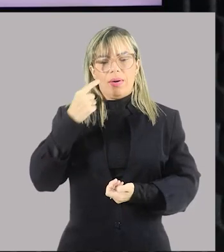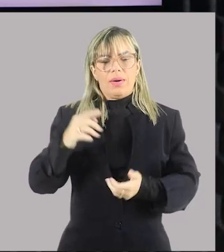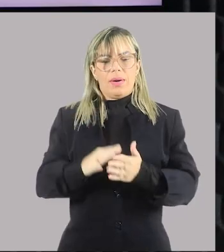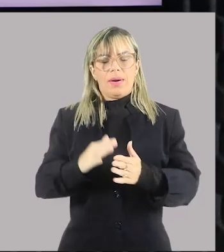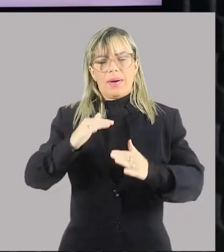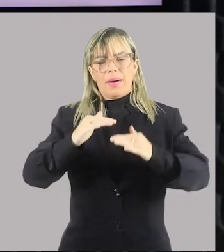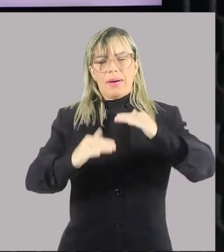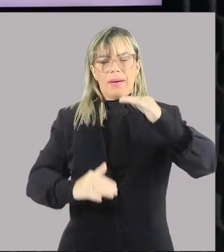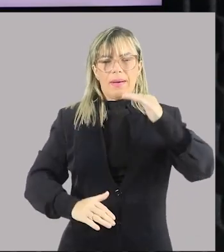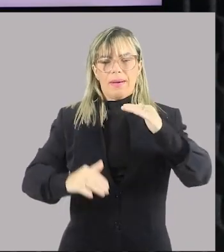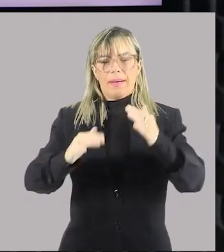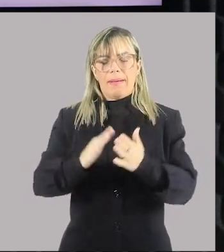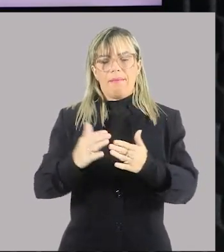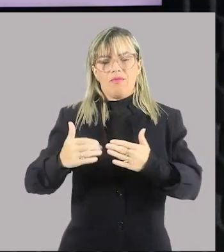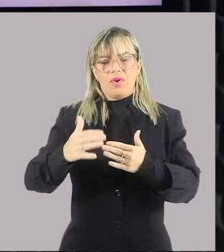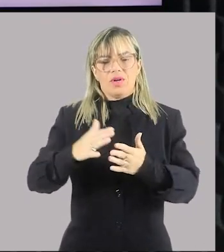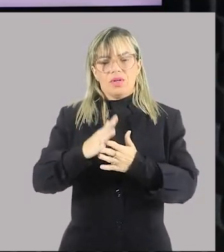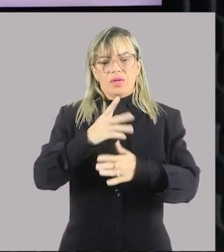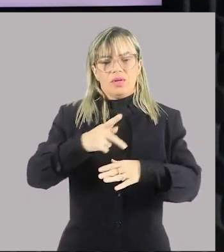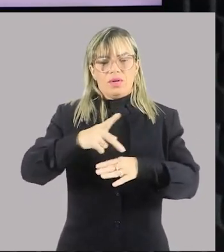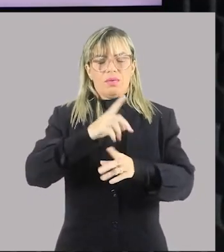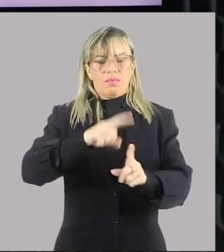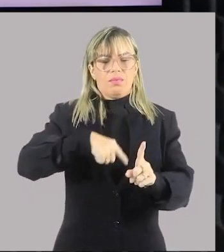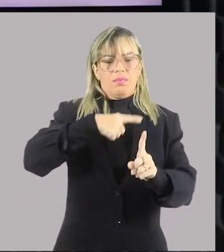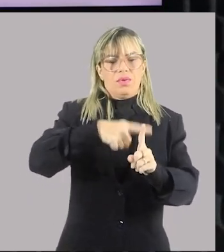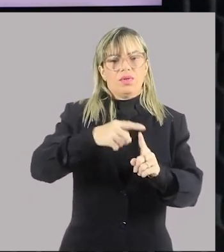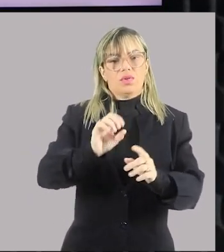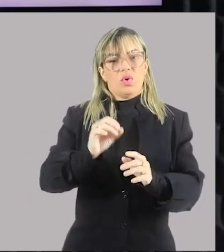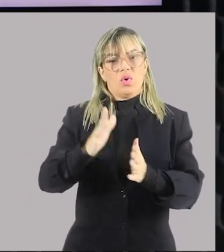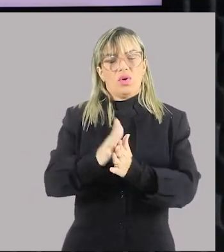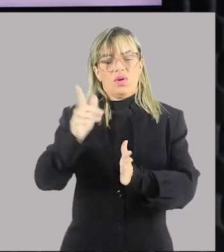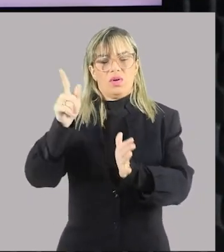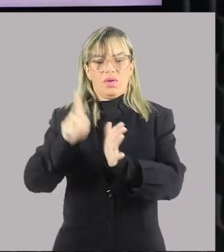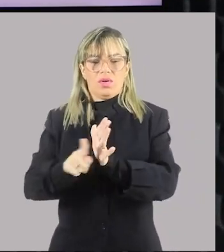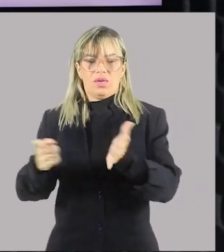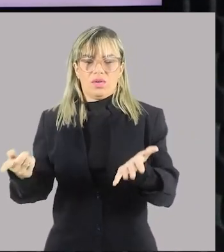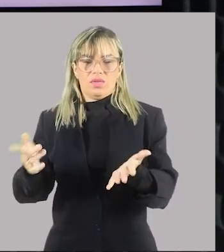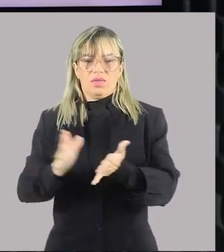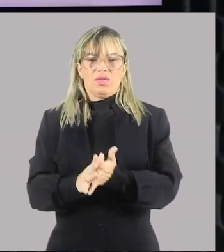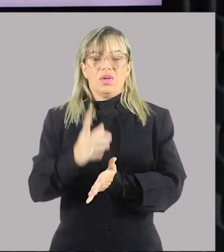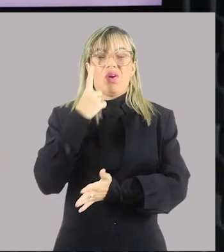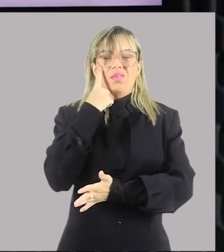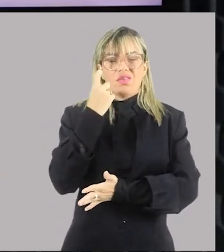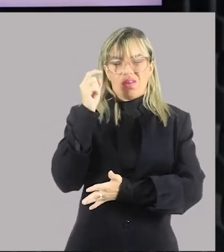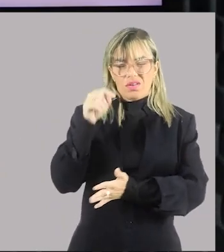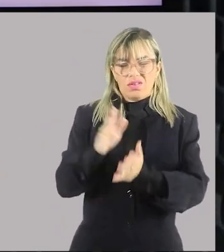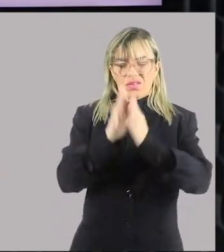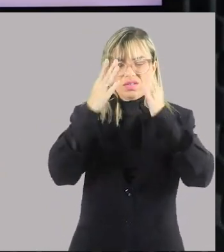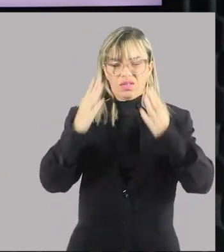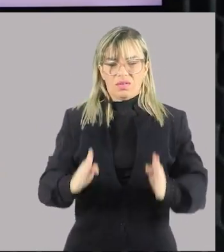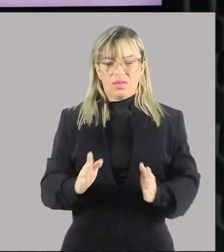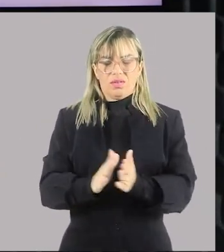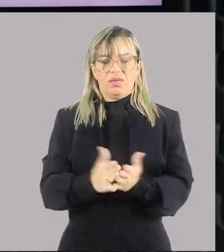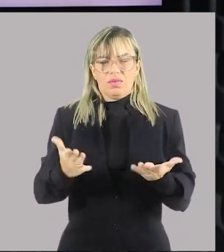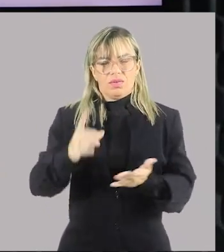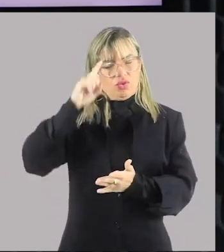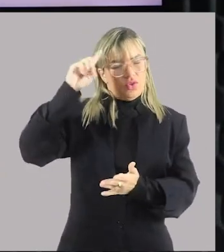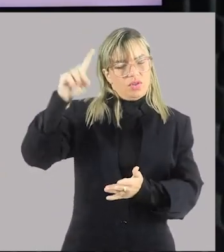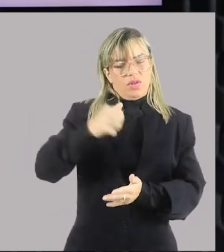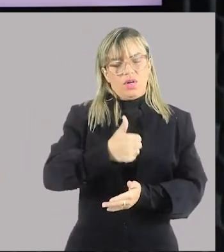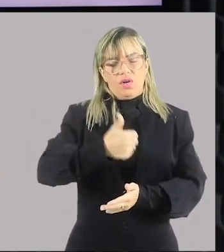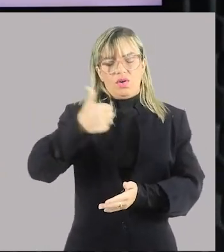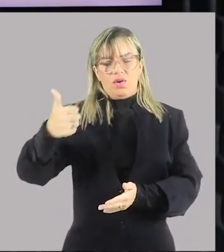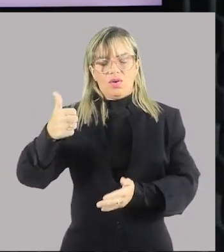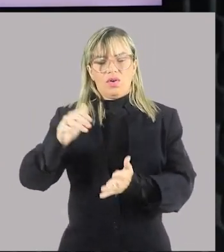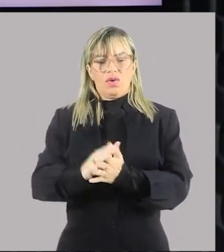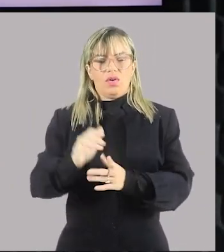desequilíbrios externos, ele pode ser positivo como pode ser negativo. Esse que é o ponto interessante. O 11 de setembro,